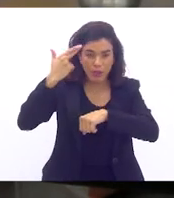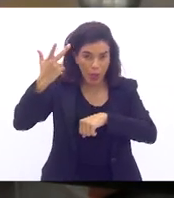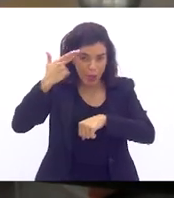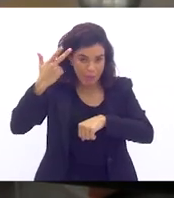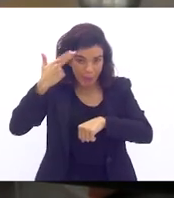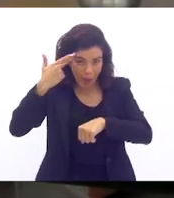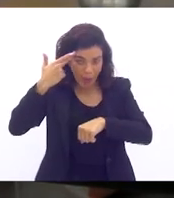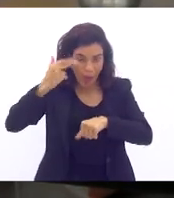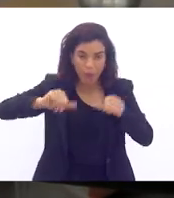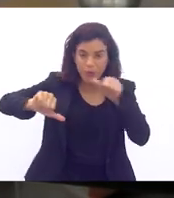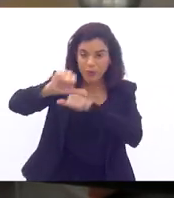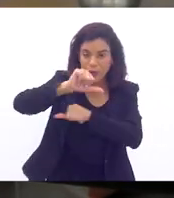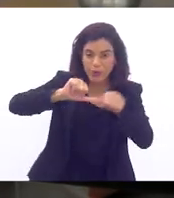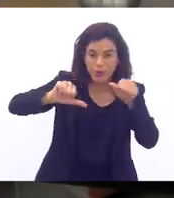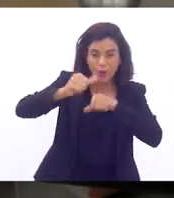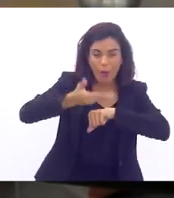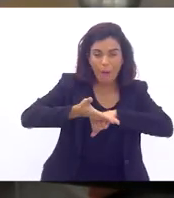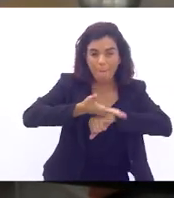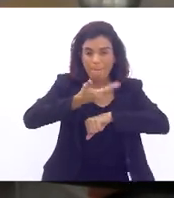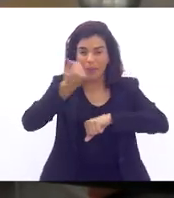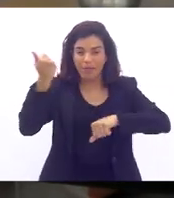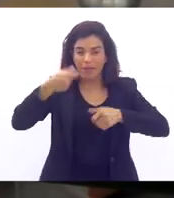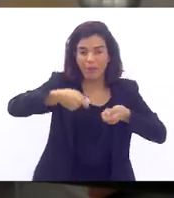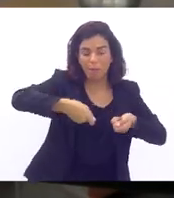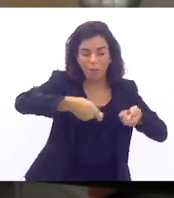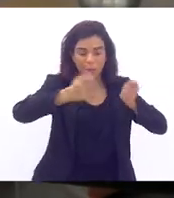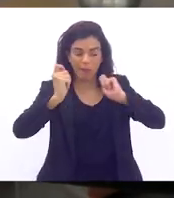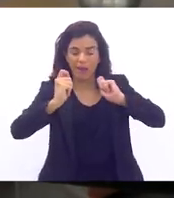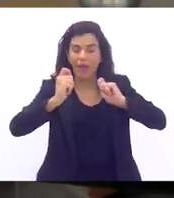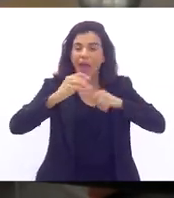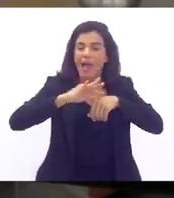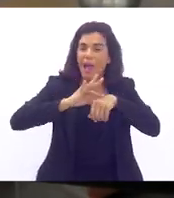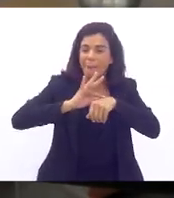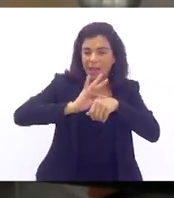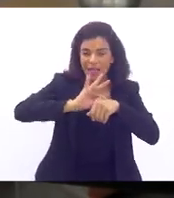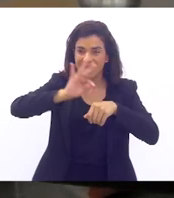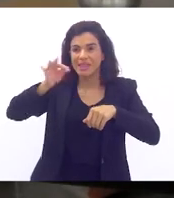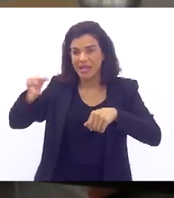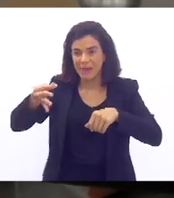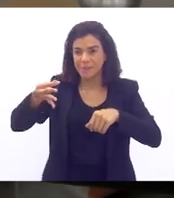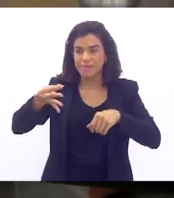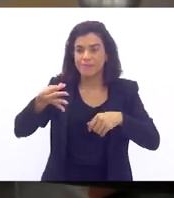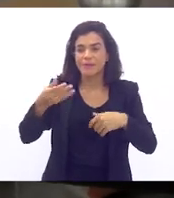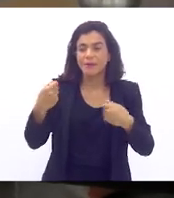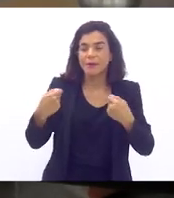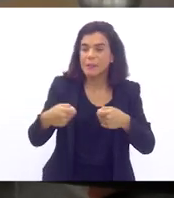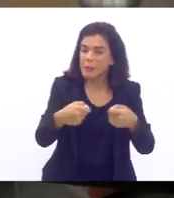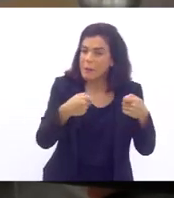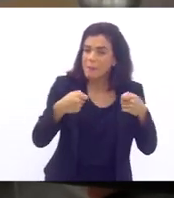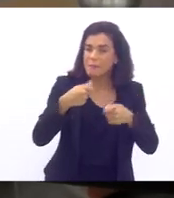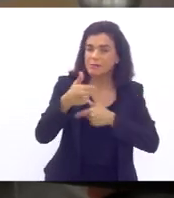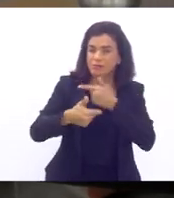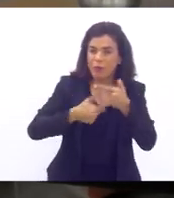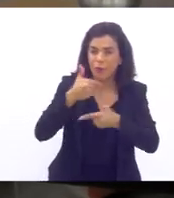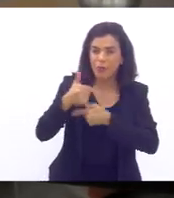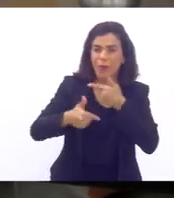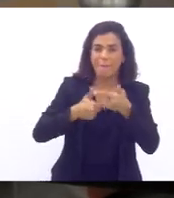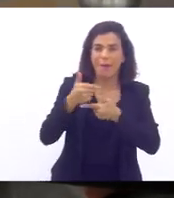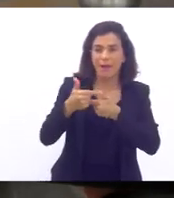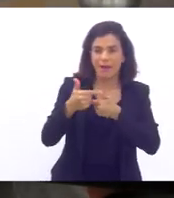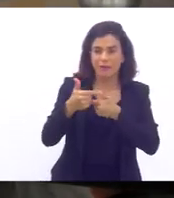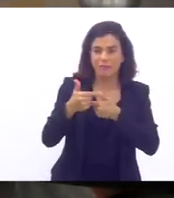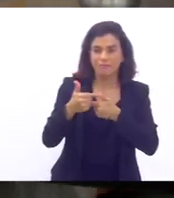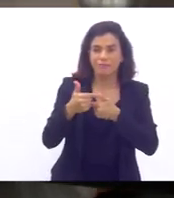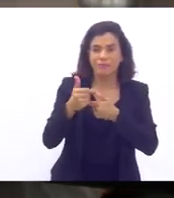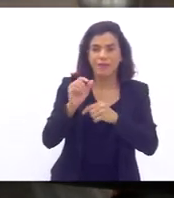um momento de fazer a troca do curativo a pele sai junto então agora o que precisa ter uma uma dedicação de investir em